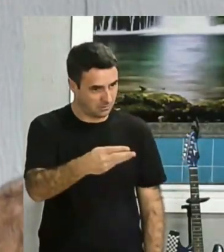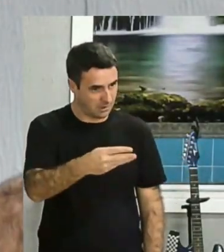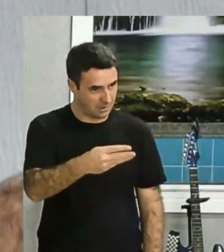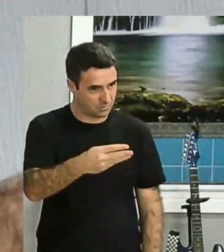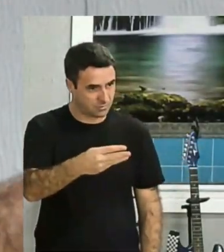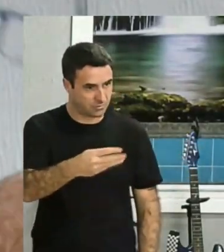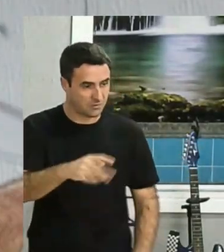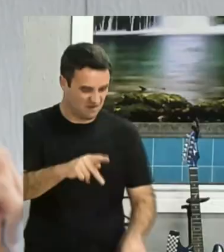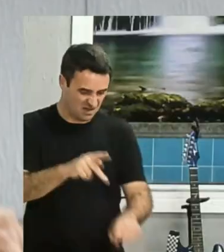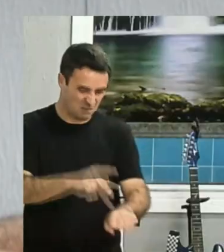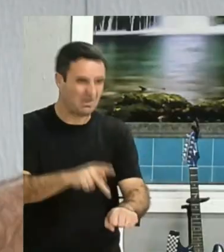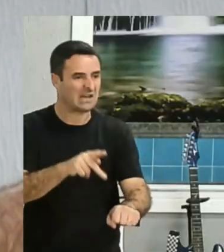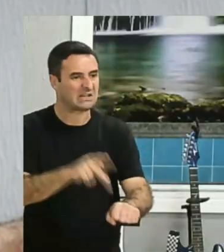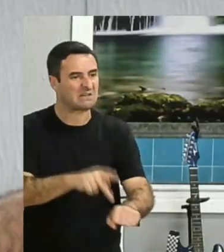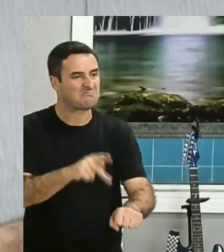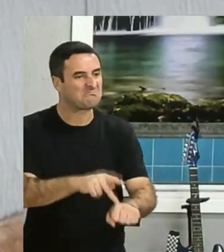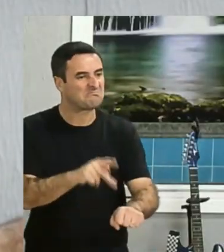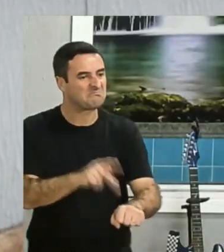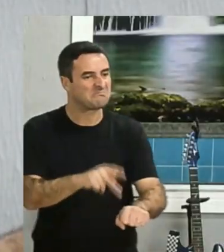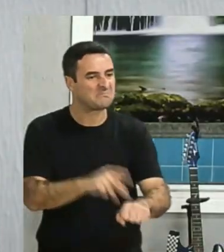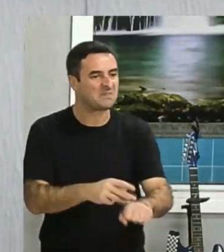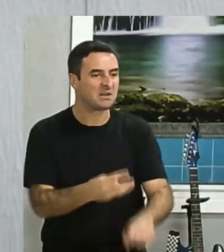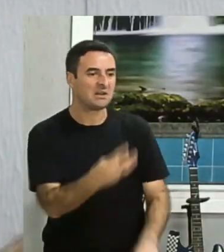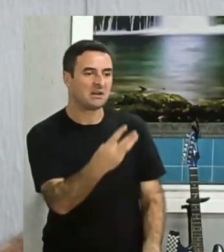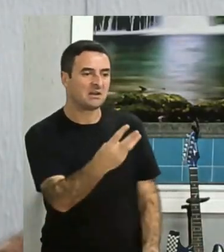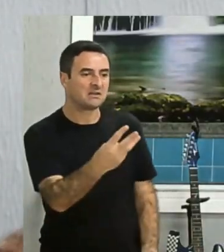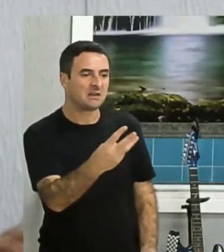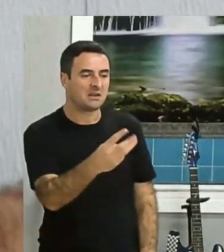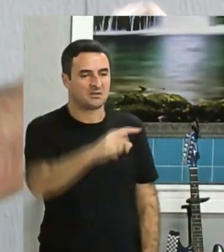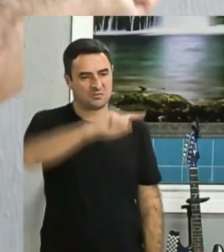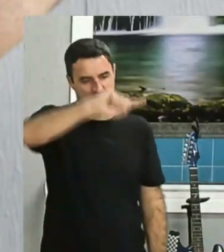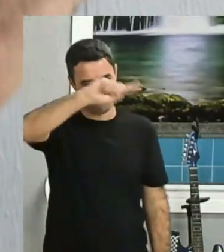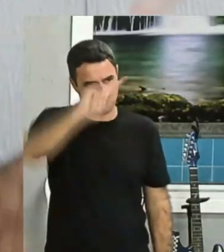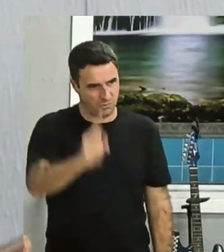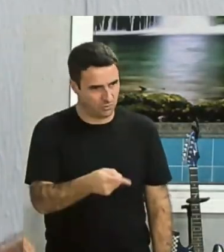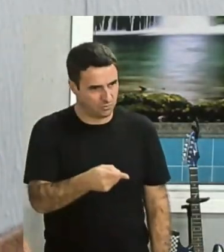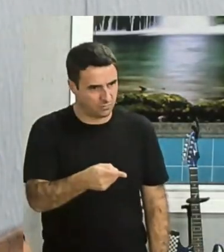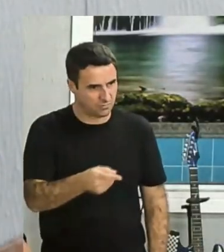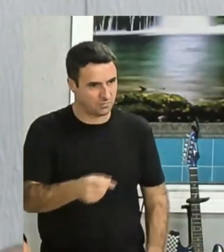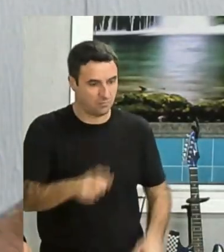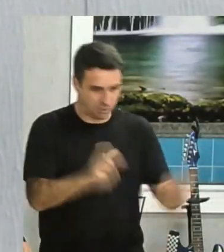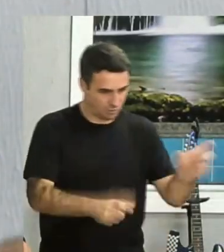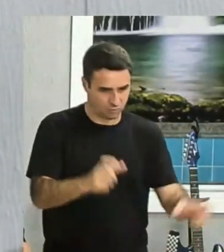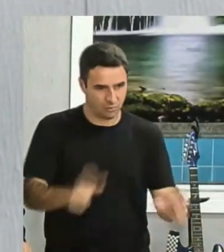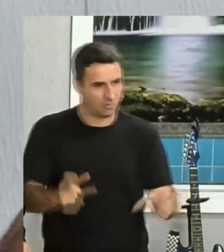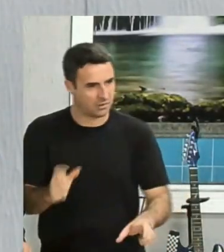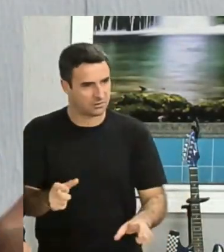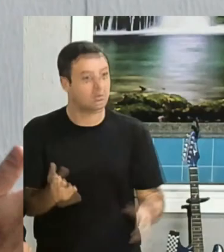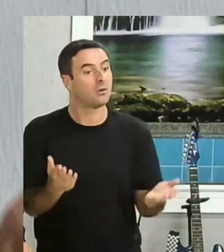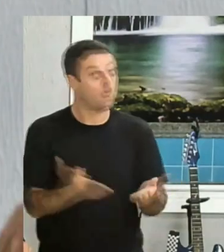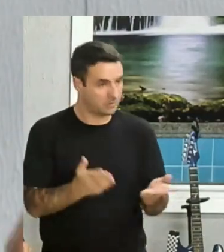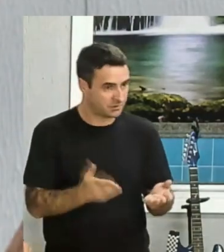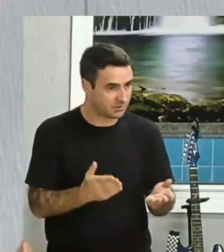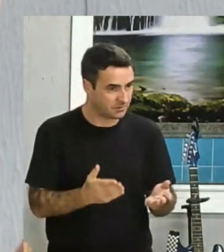Parece que atualmente tem cerca de 3.000 habitantes lá em Patmos. Um pastor disse que